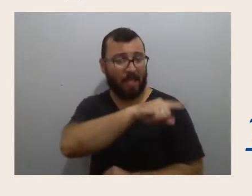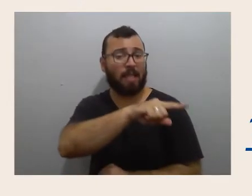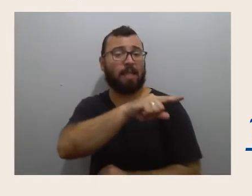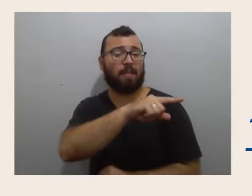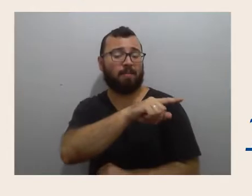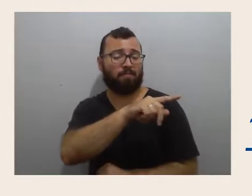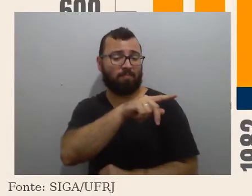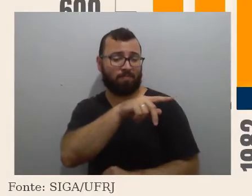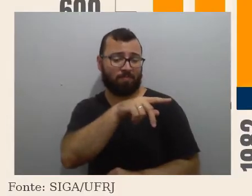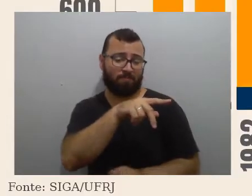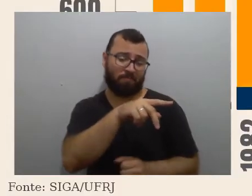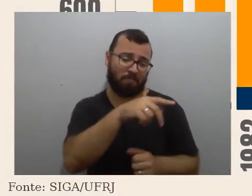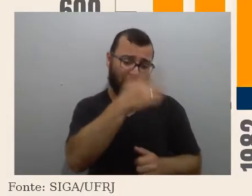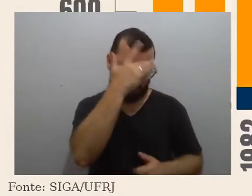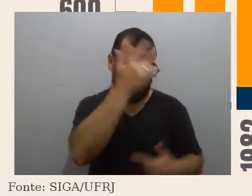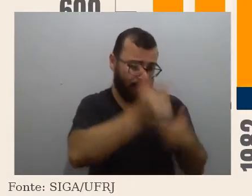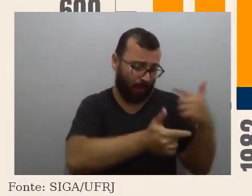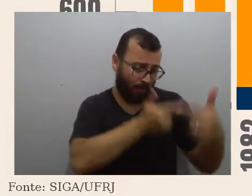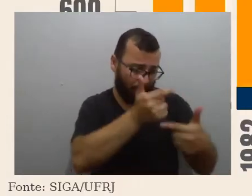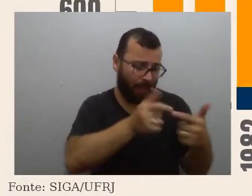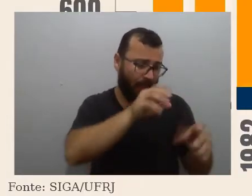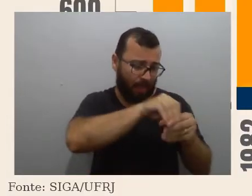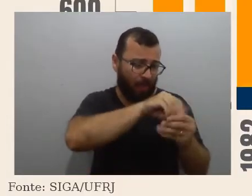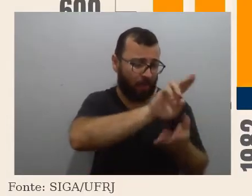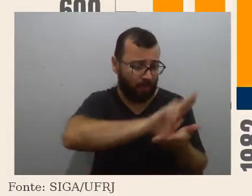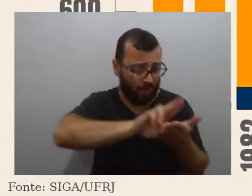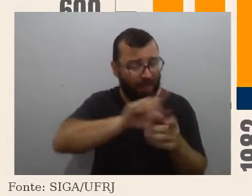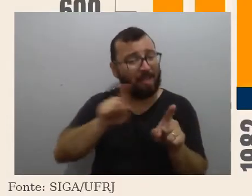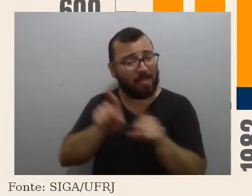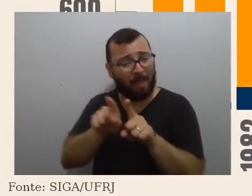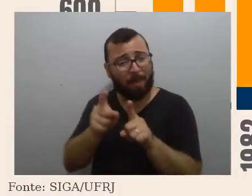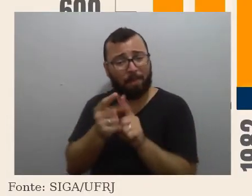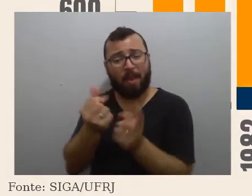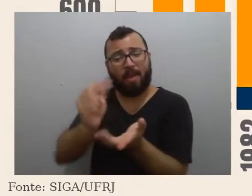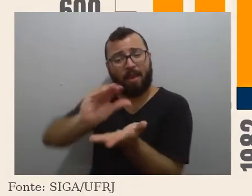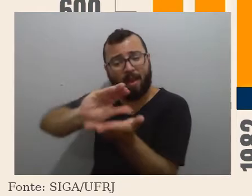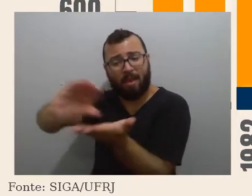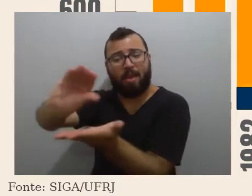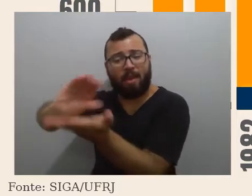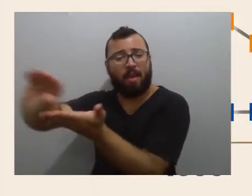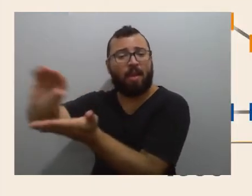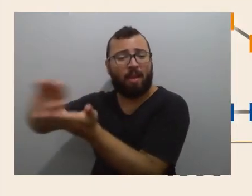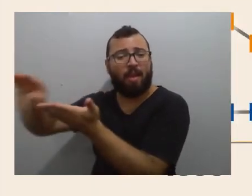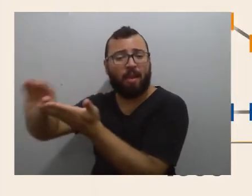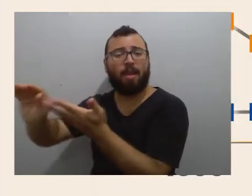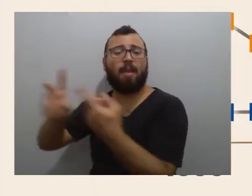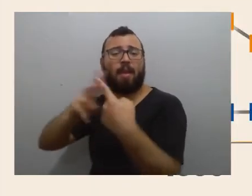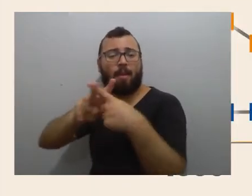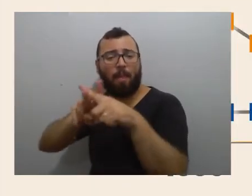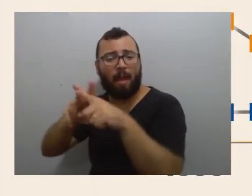anteriores, aumentou o número de mestres e doutores formados pela UFRJ. A distância entre a graduação